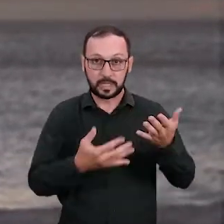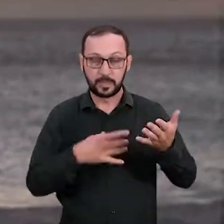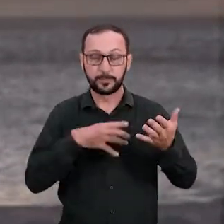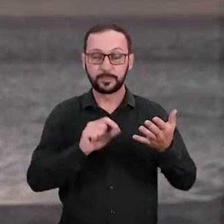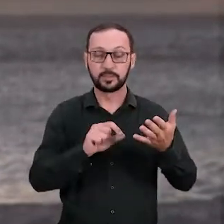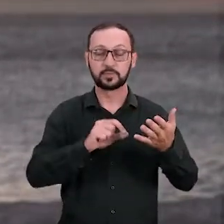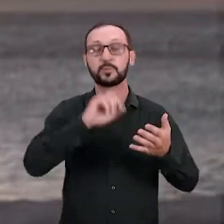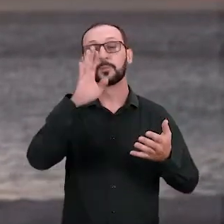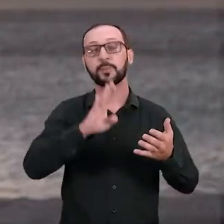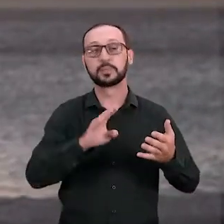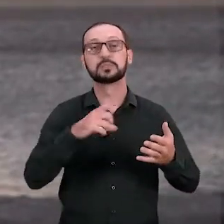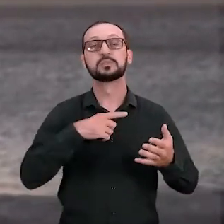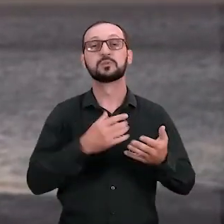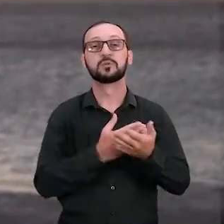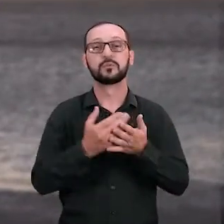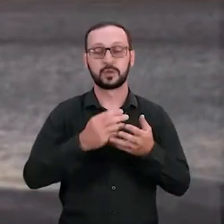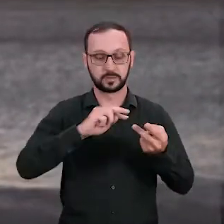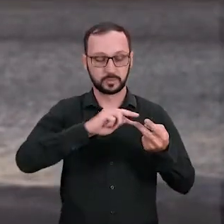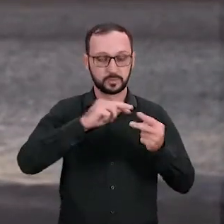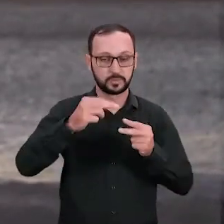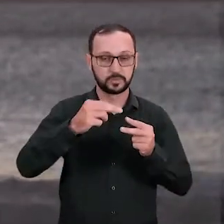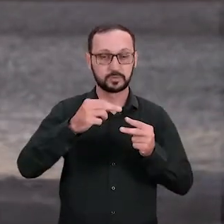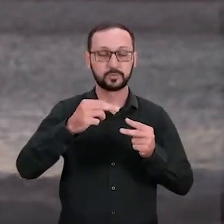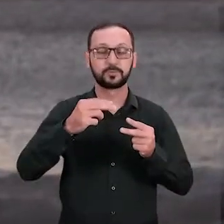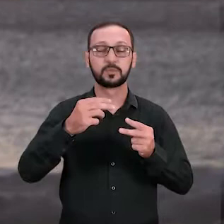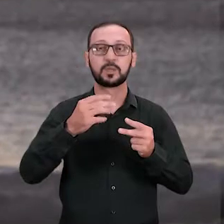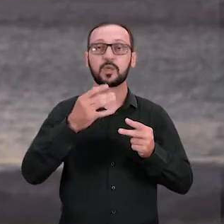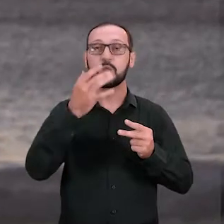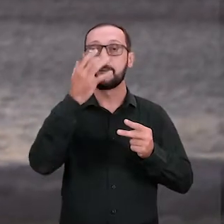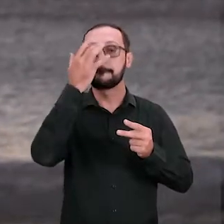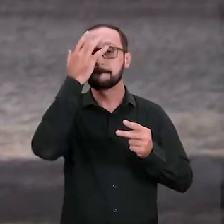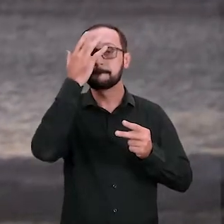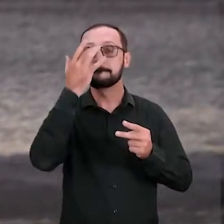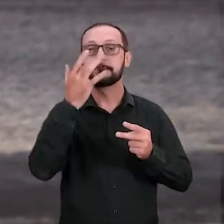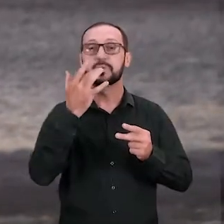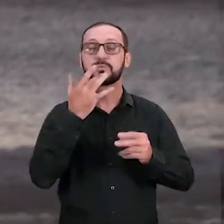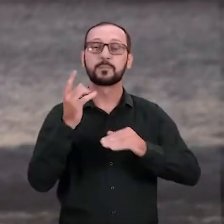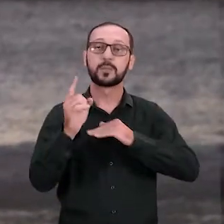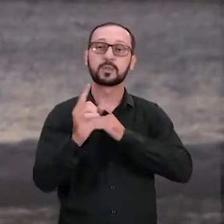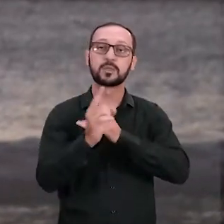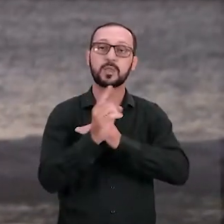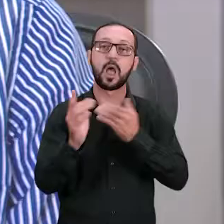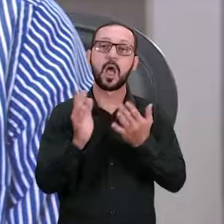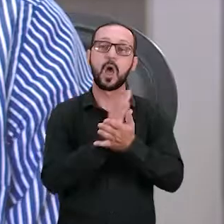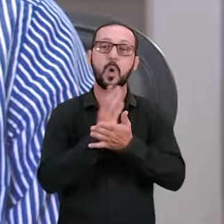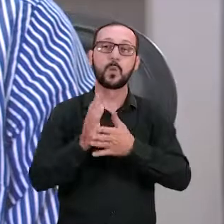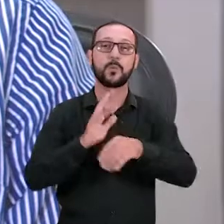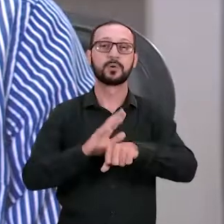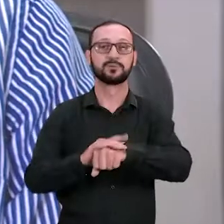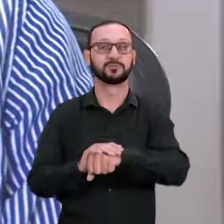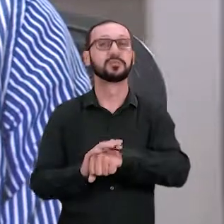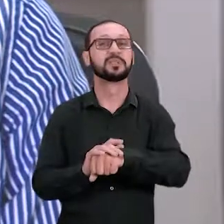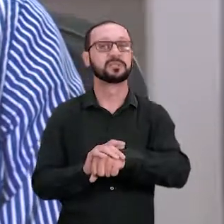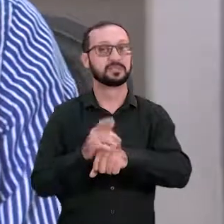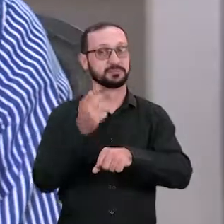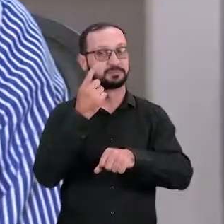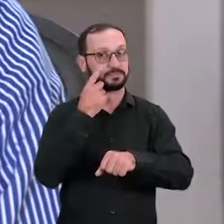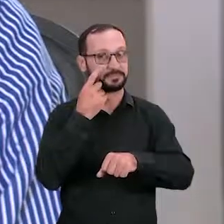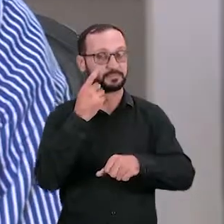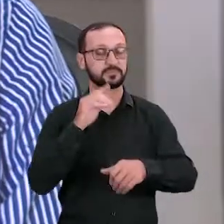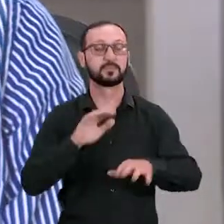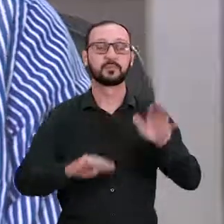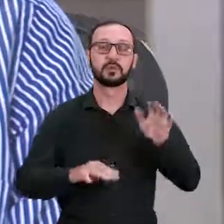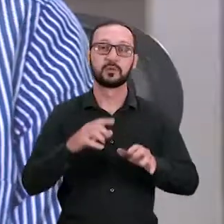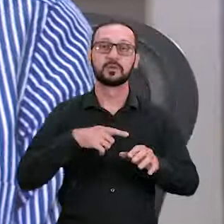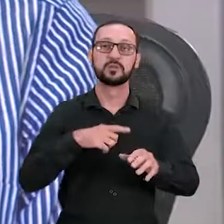dar o diagnóstico, o perfil e a droga certa para tratar determinadas patologias. Isso vai ser,